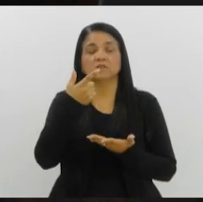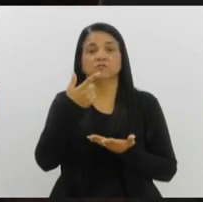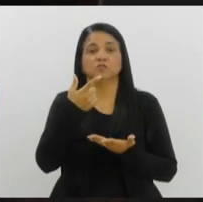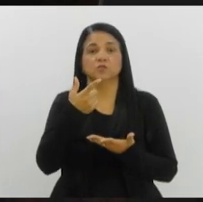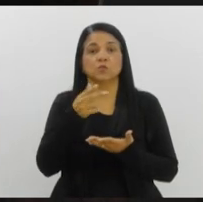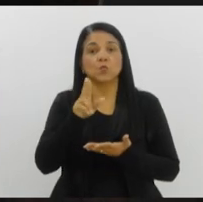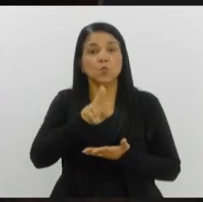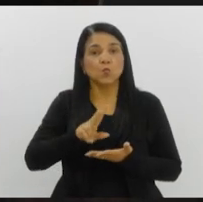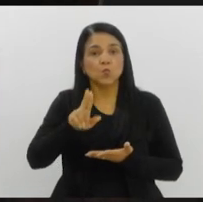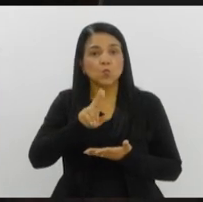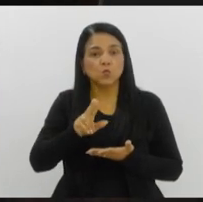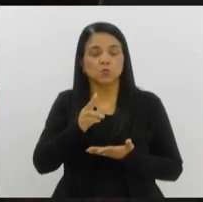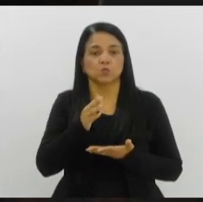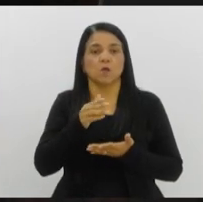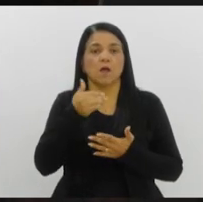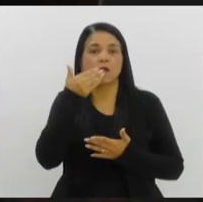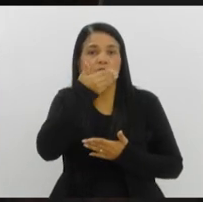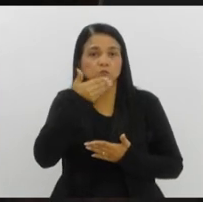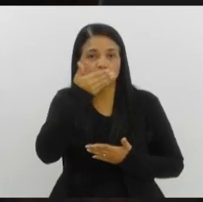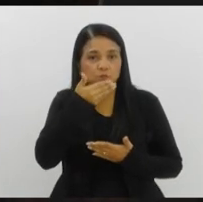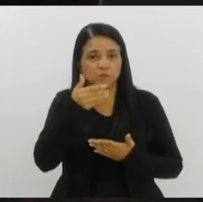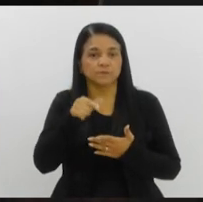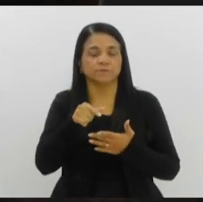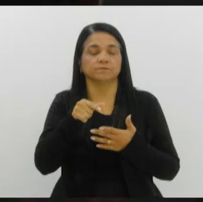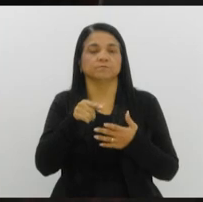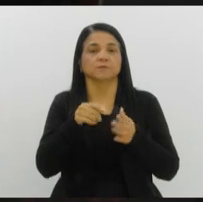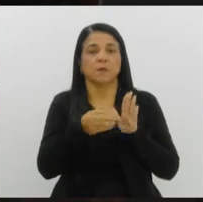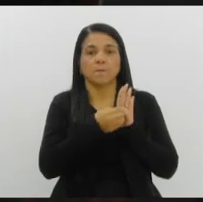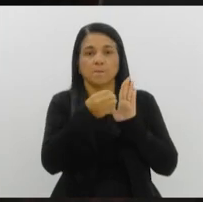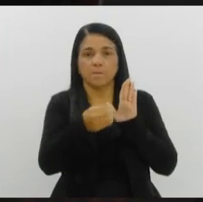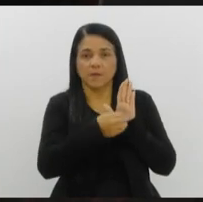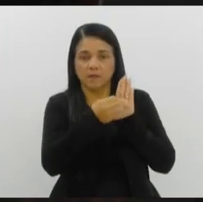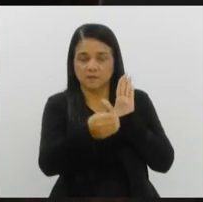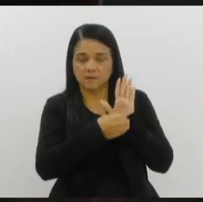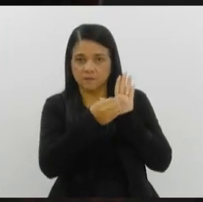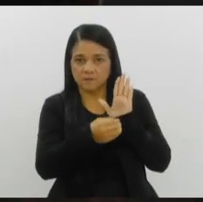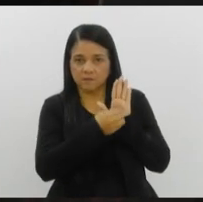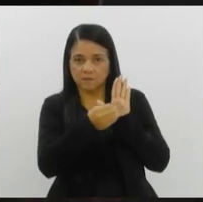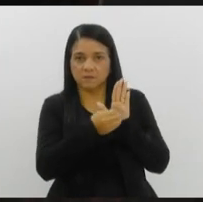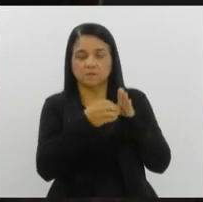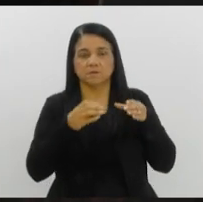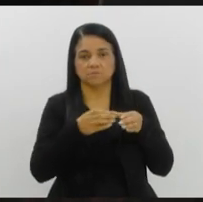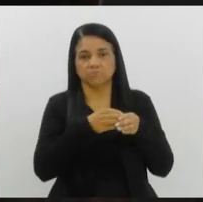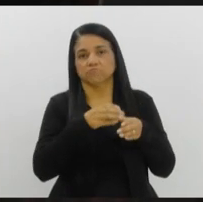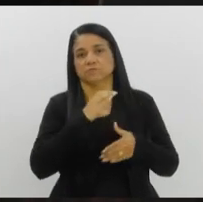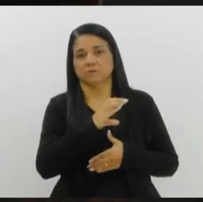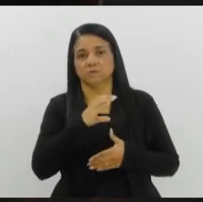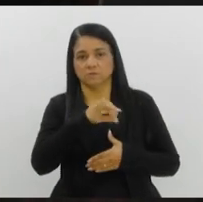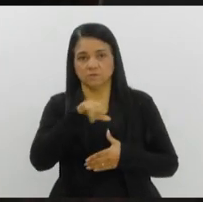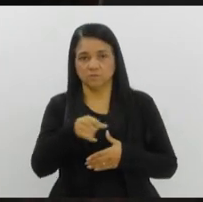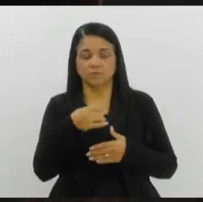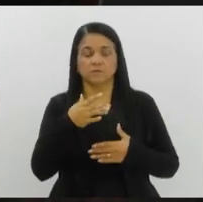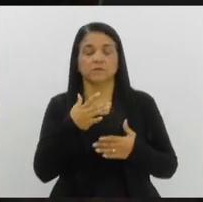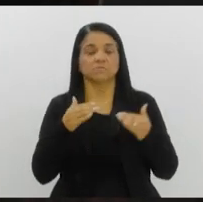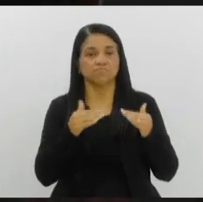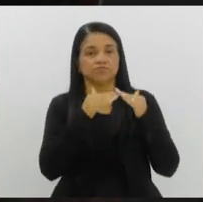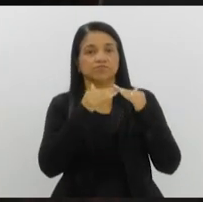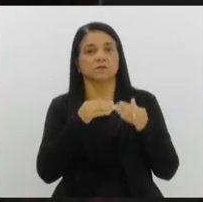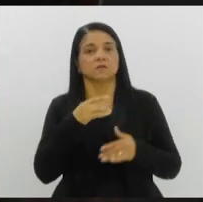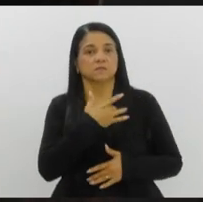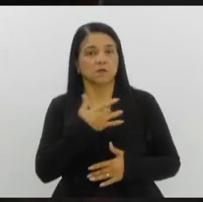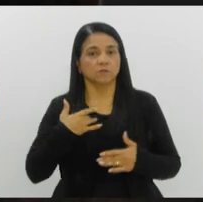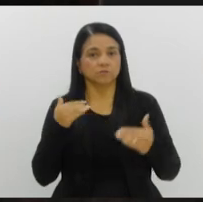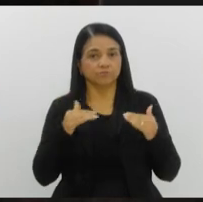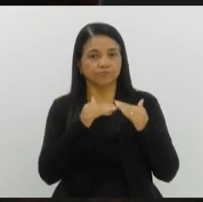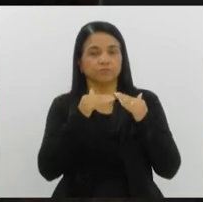açúcar. Pareceres as emendas de plenário das comissões de Constituição e Justiça favorável, de Saúde favorável.